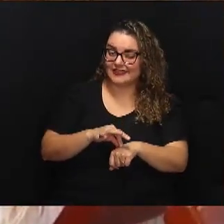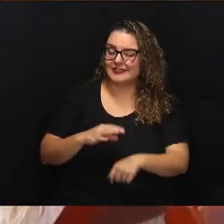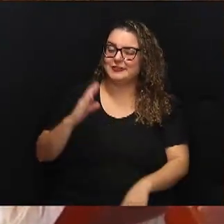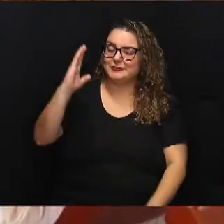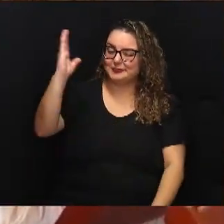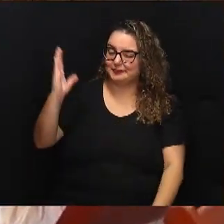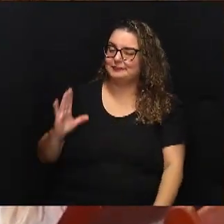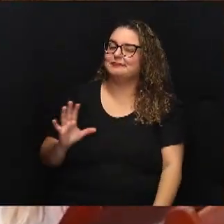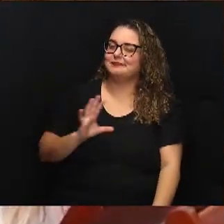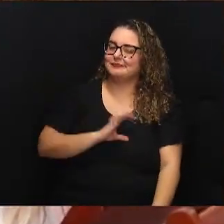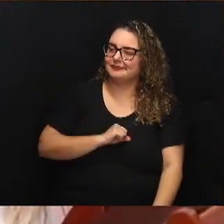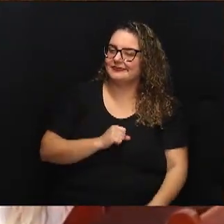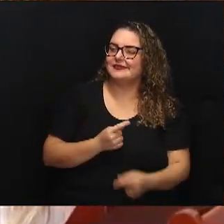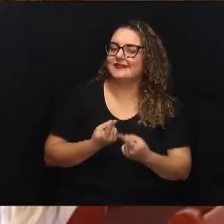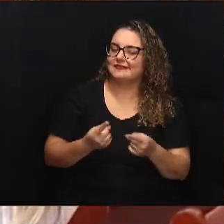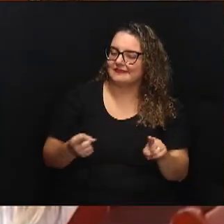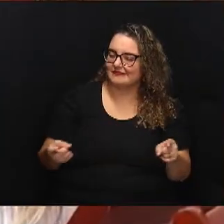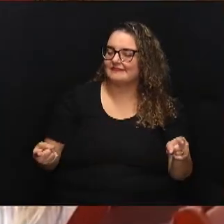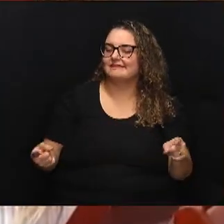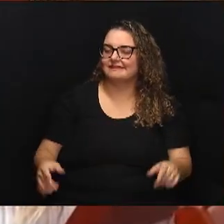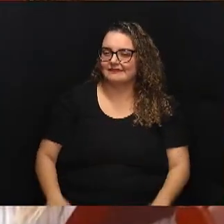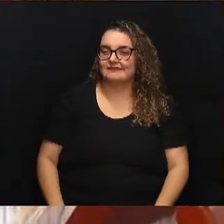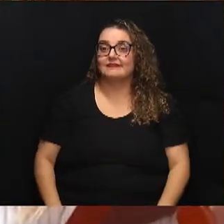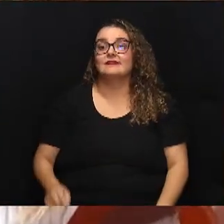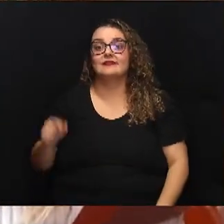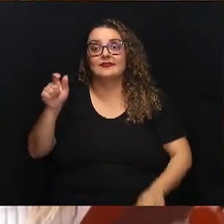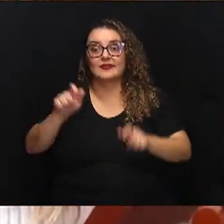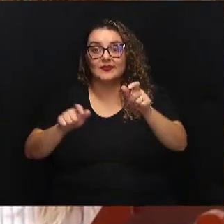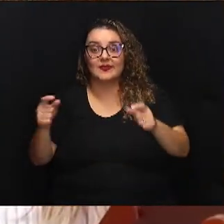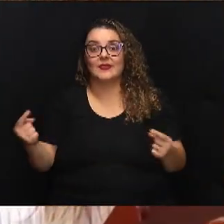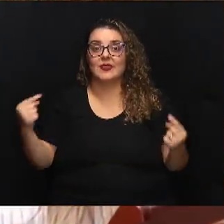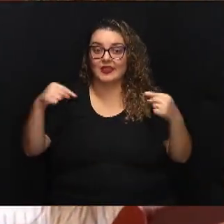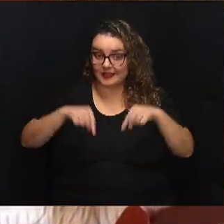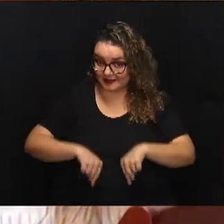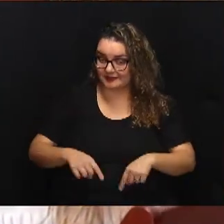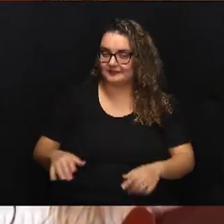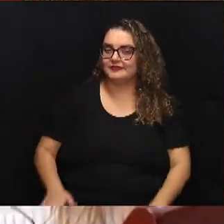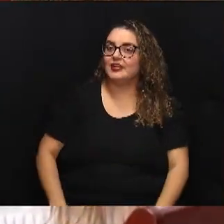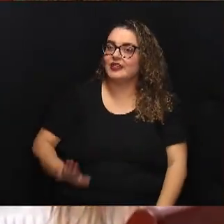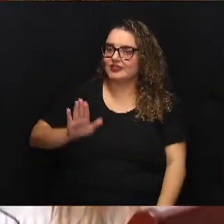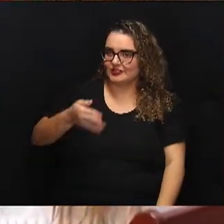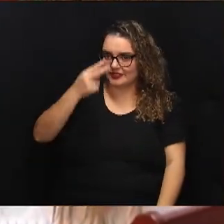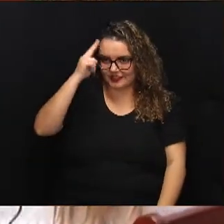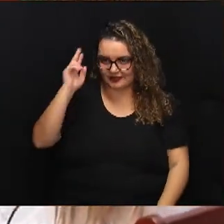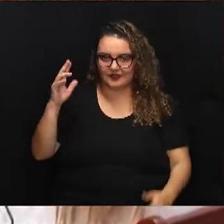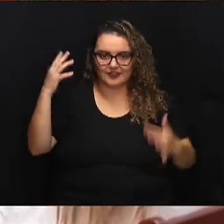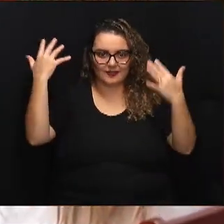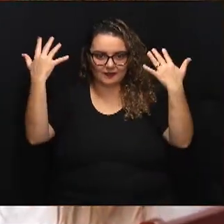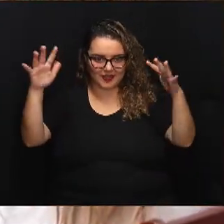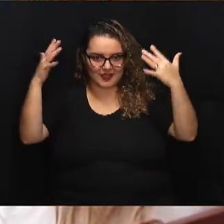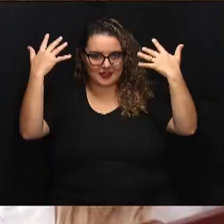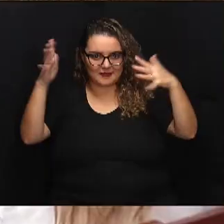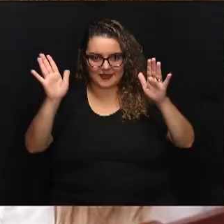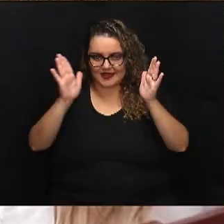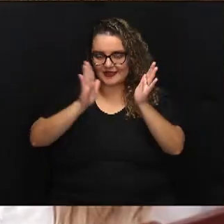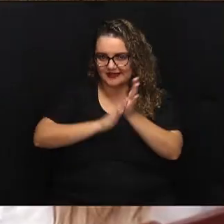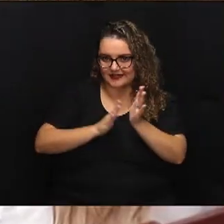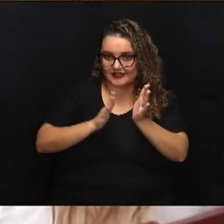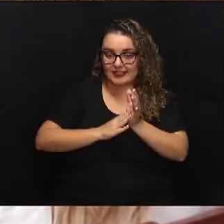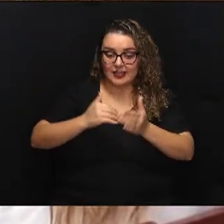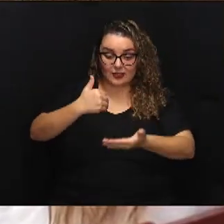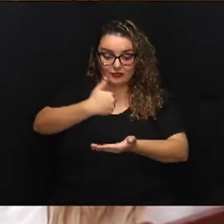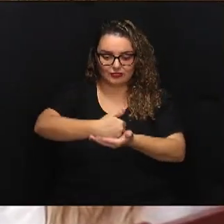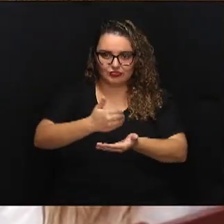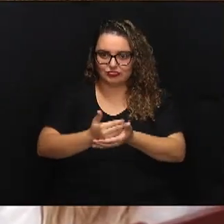brasileiro gosta muito, né? Então as pessoas estão aqui, daqui a pouco, Gabriel, vai ter o parabéns, tem um bolo